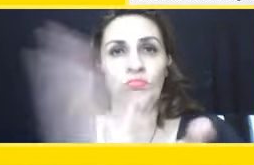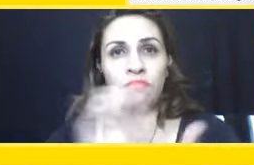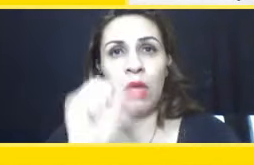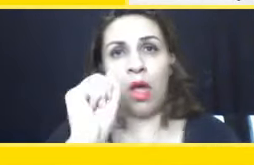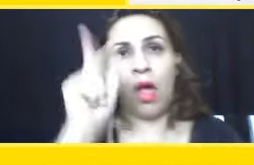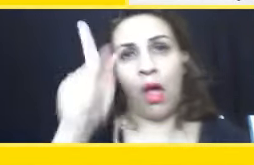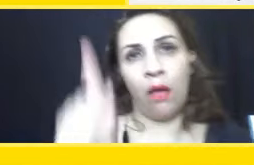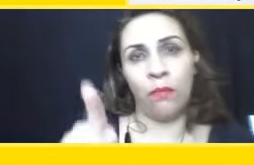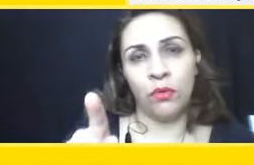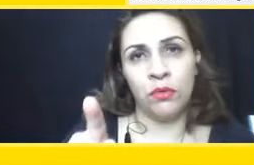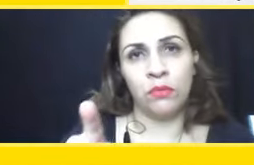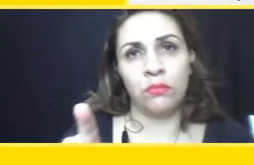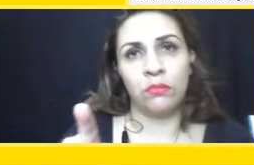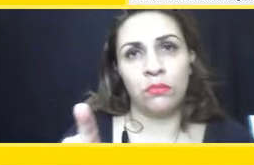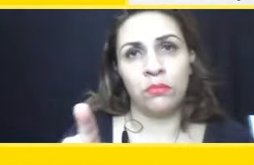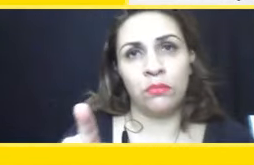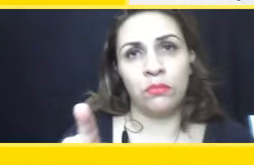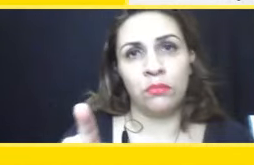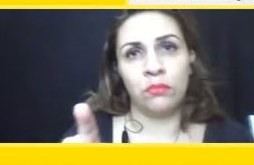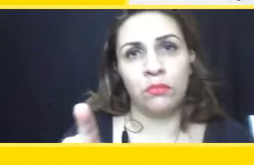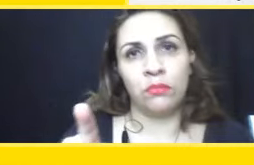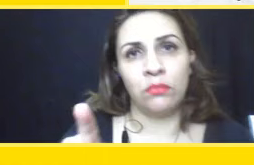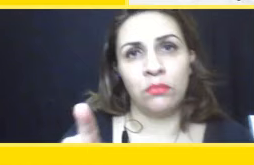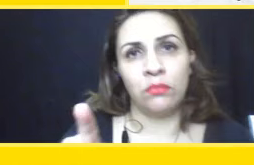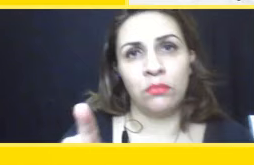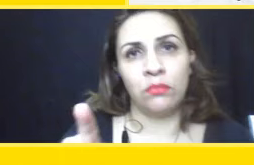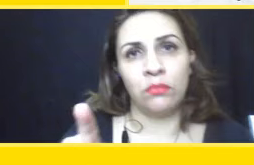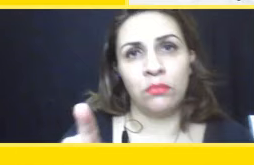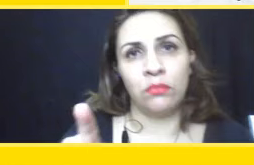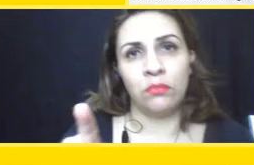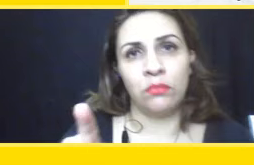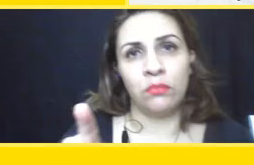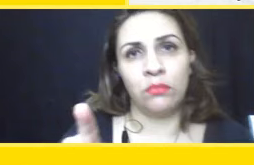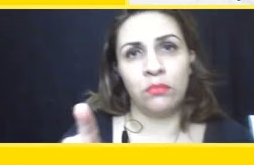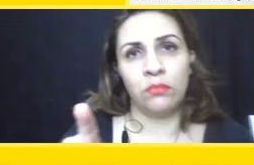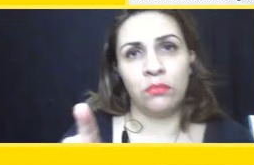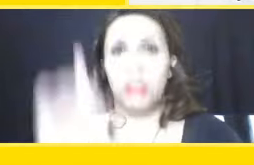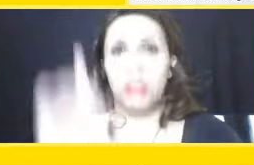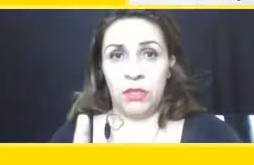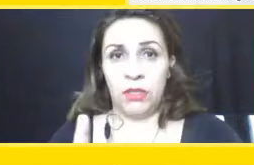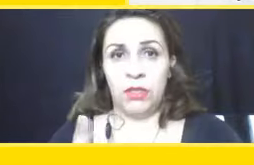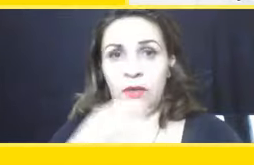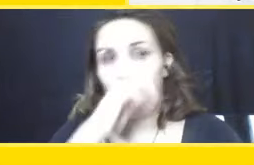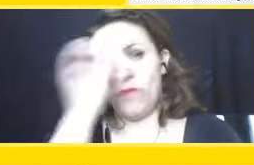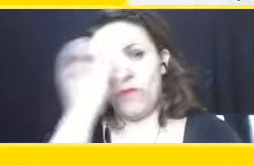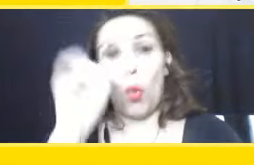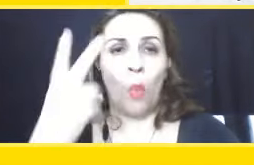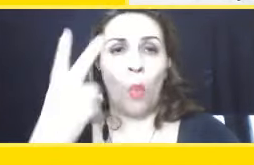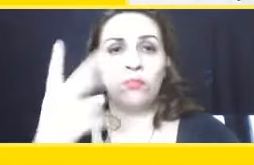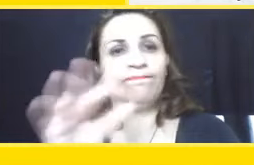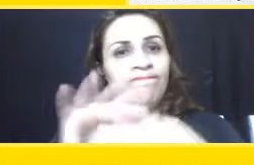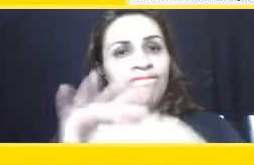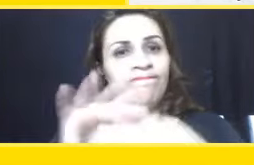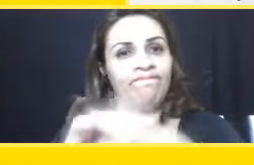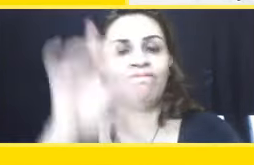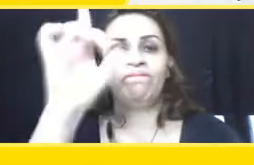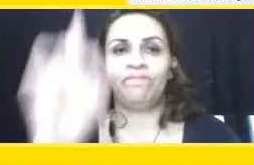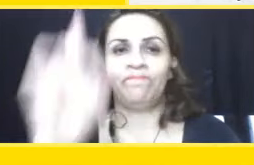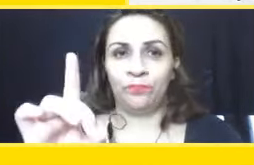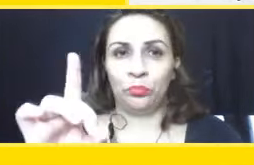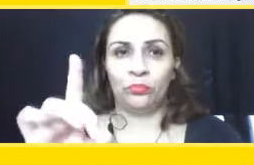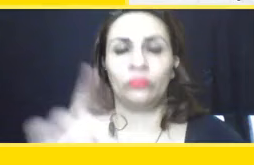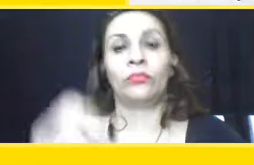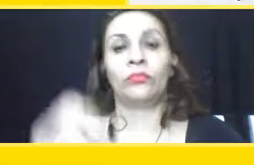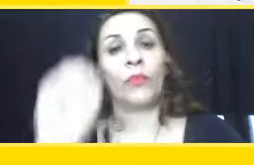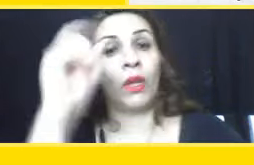né, for pessoa, comportador de alguma doença incapacitante, pessoa com deficiência,